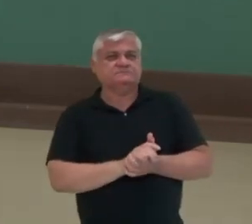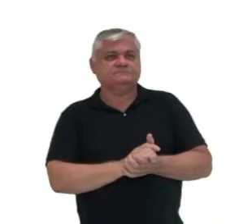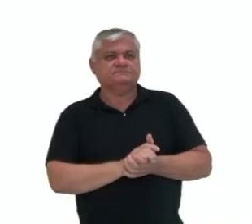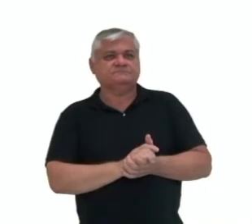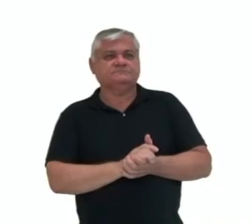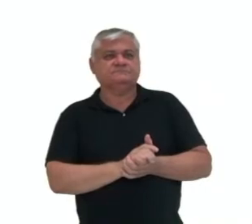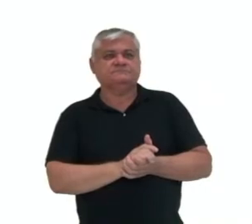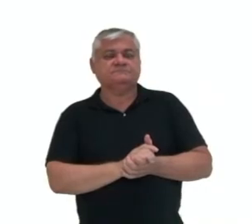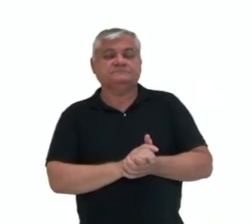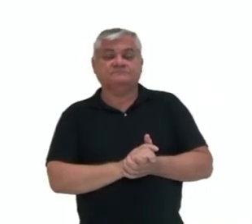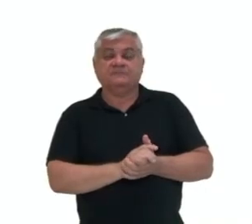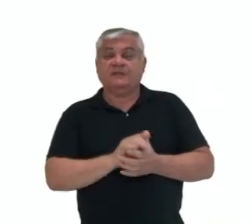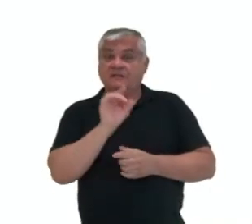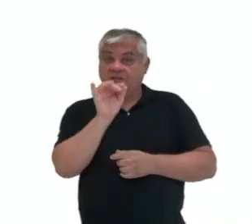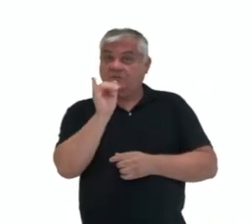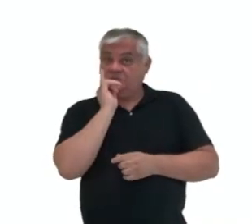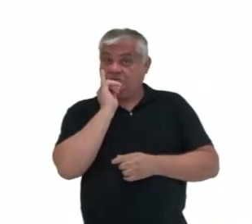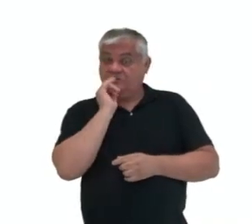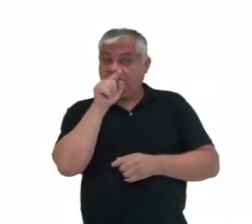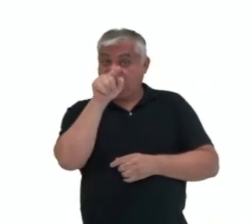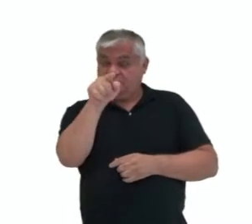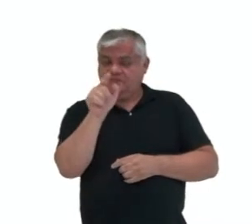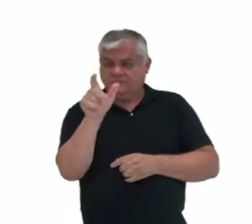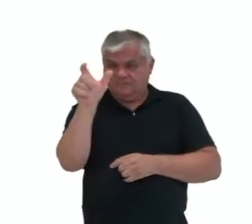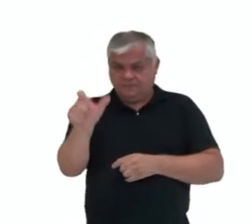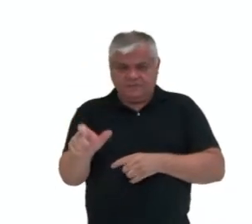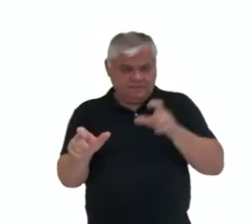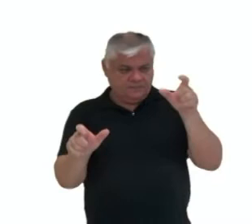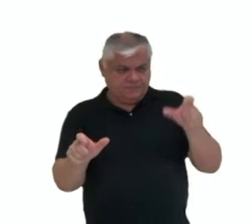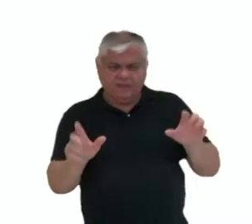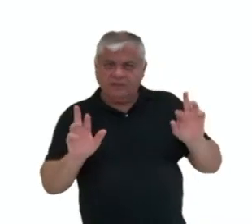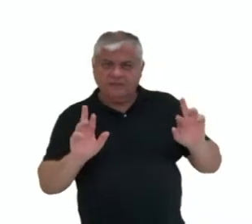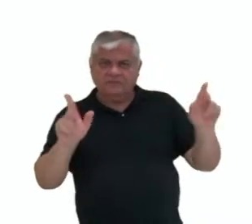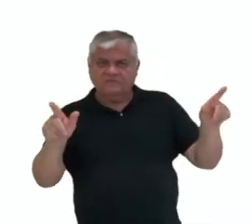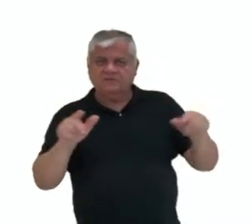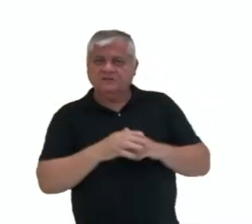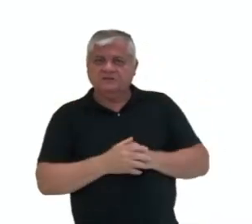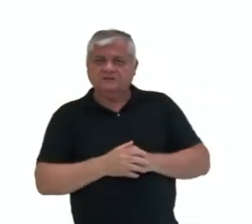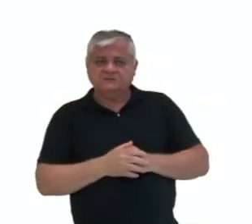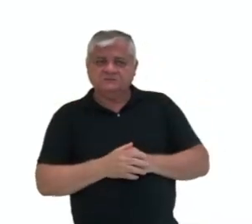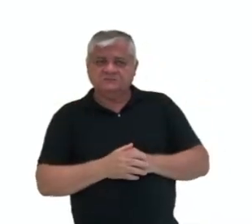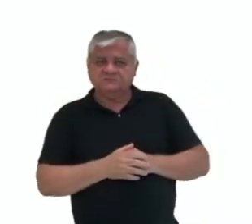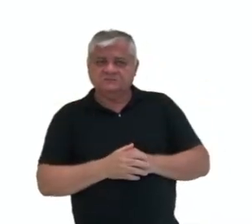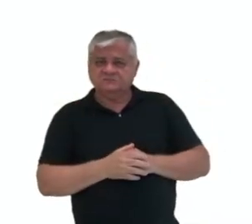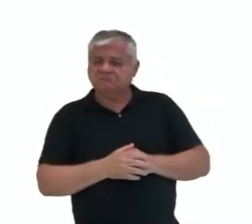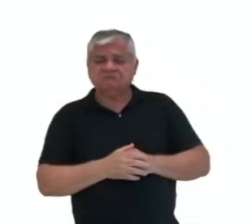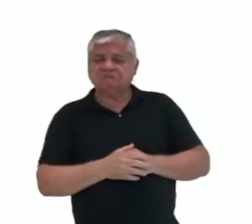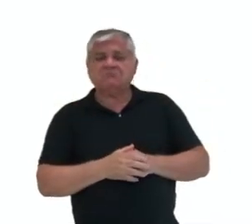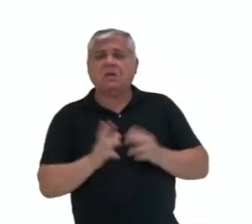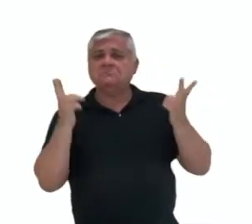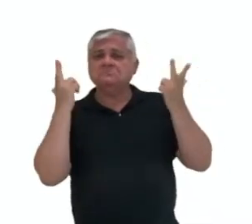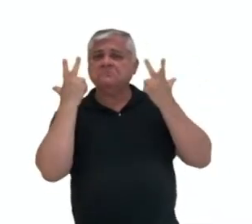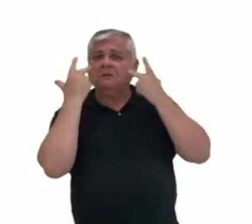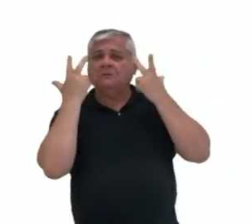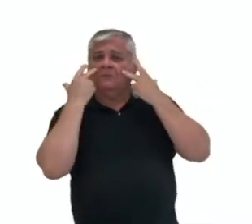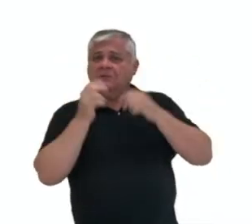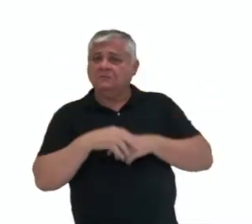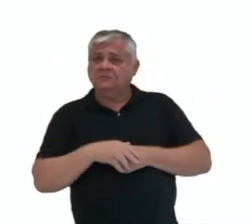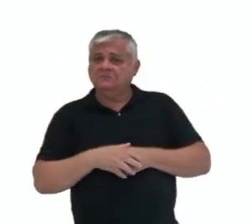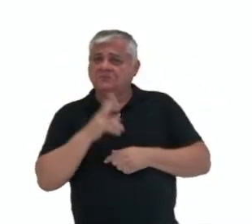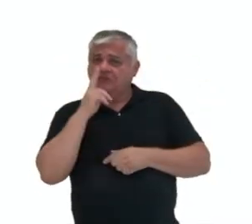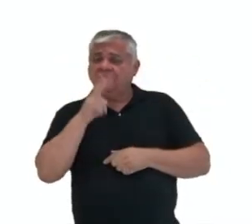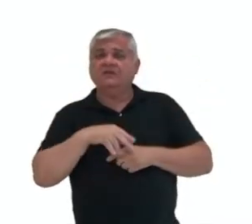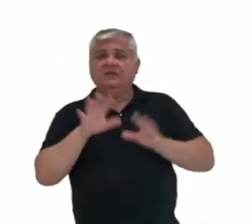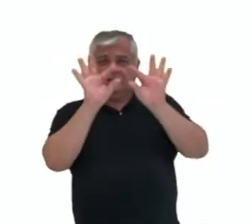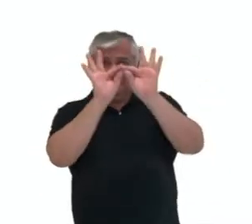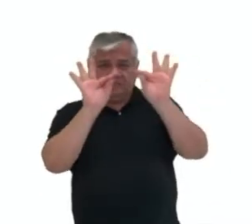diz? Nesse sentido, ser diferente já não parece tão encantador. Considerando a figura e os textos acima como